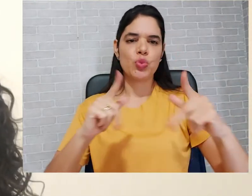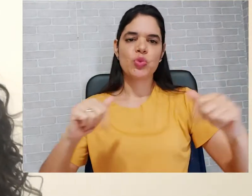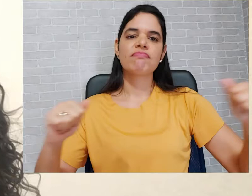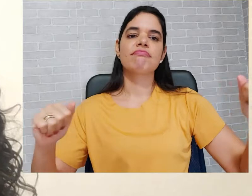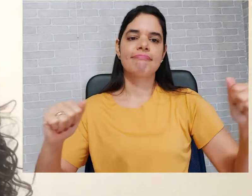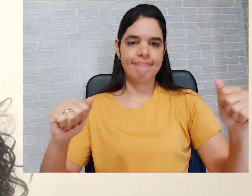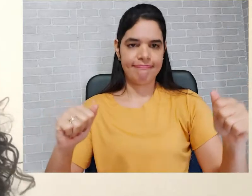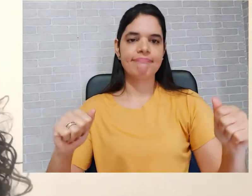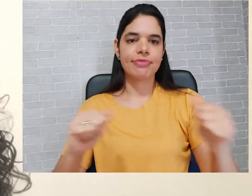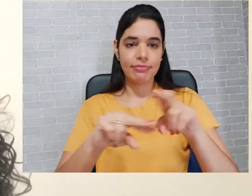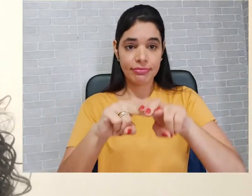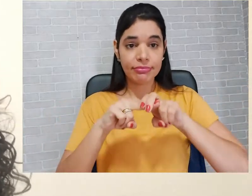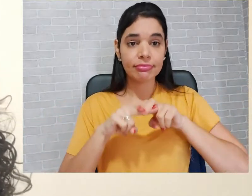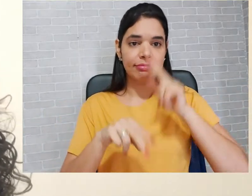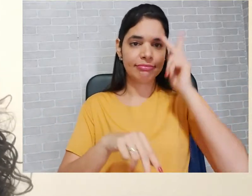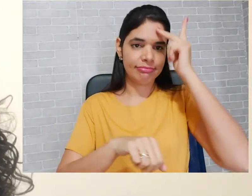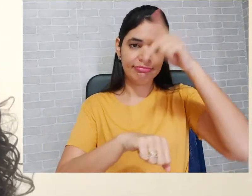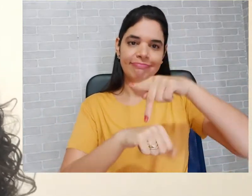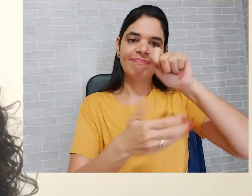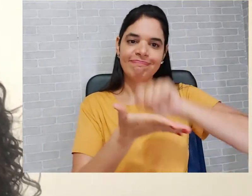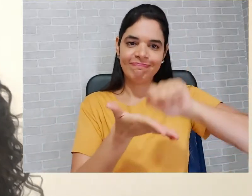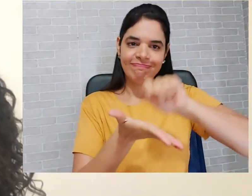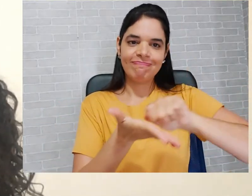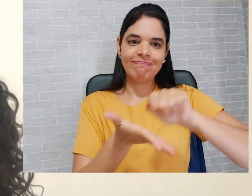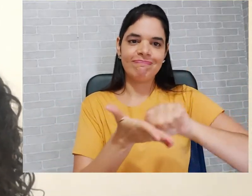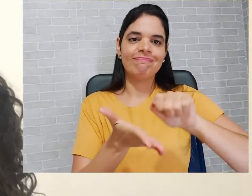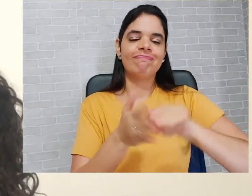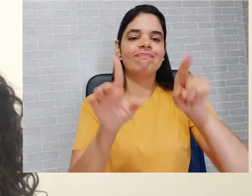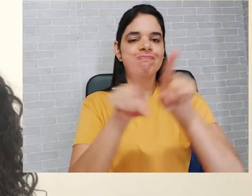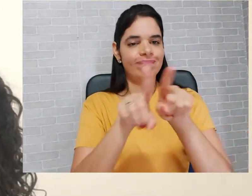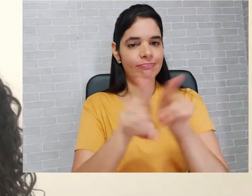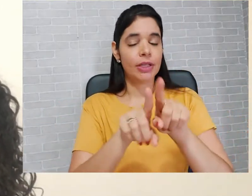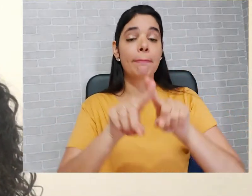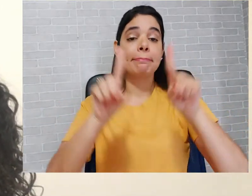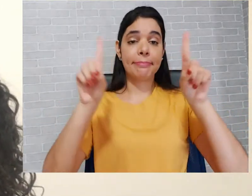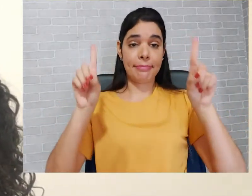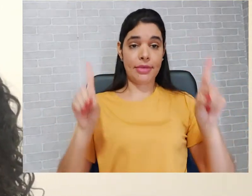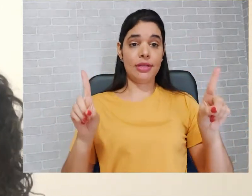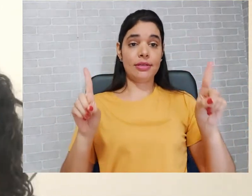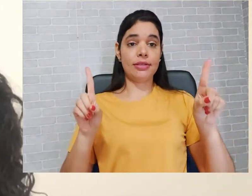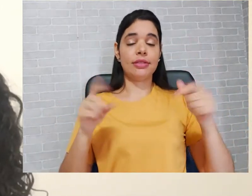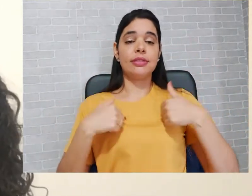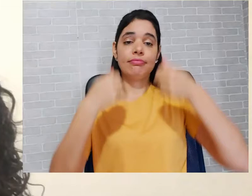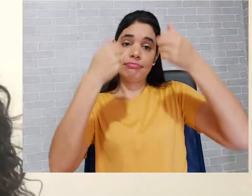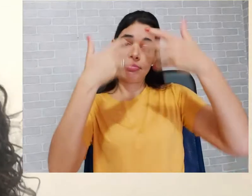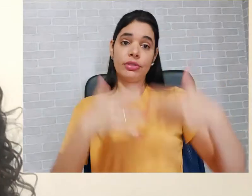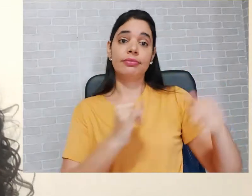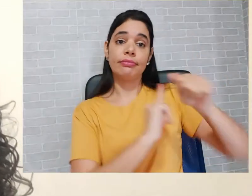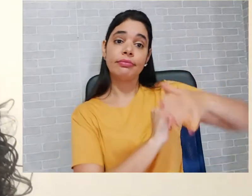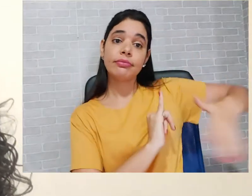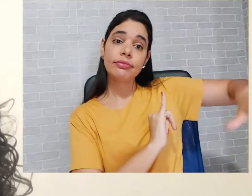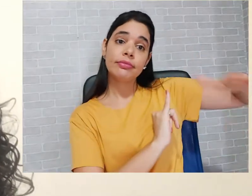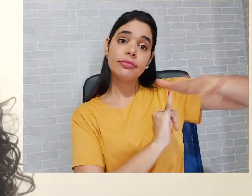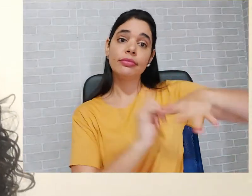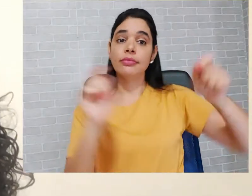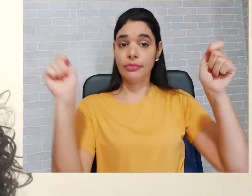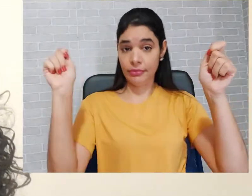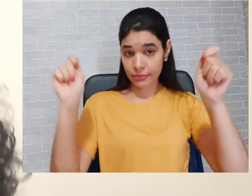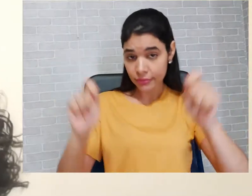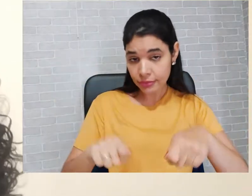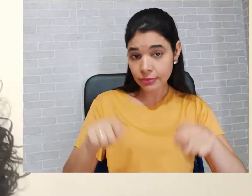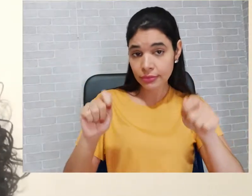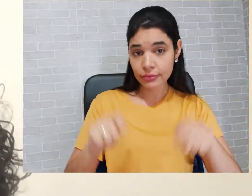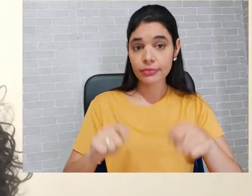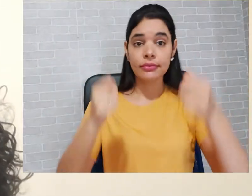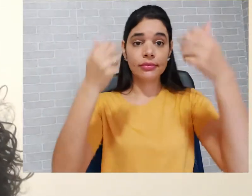desapareceram juntamente com seus autores. Mas, falando de Antilhas, nós podemos